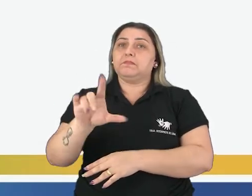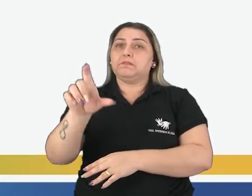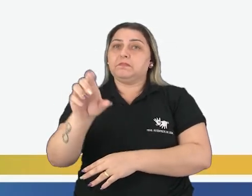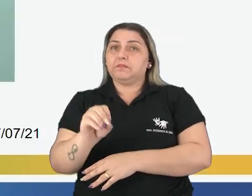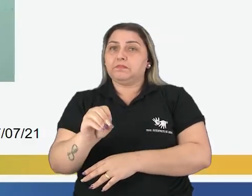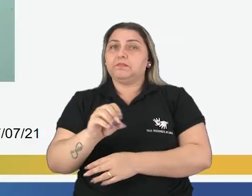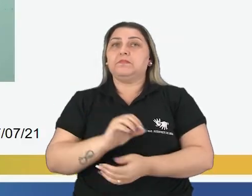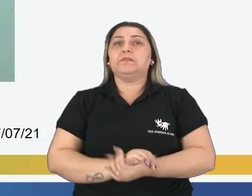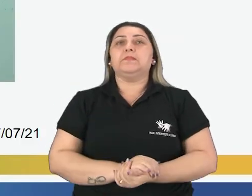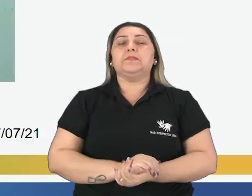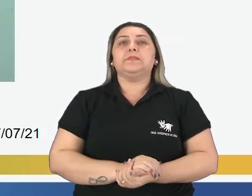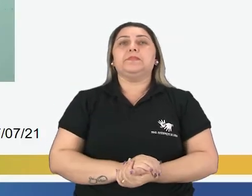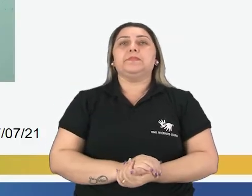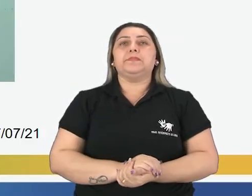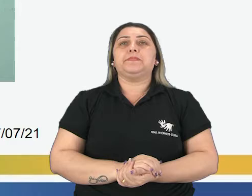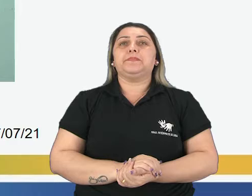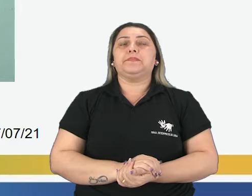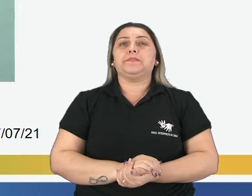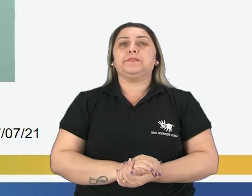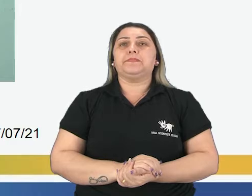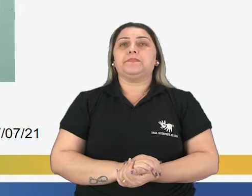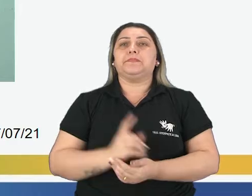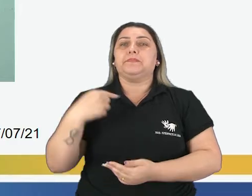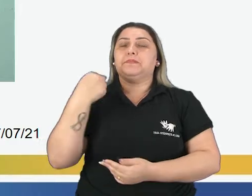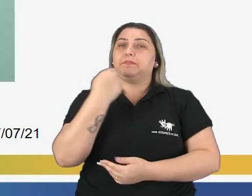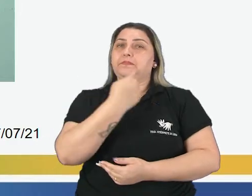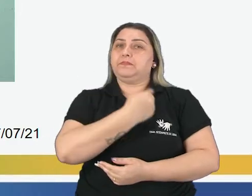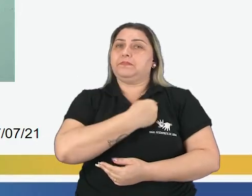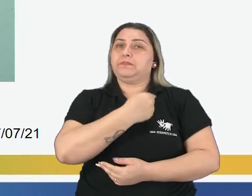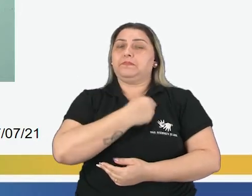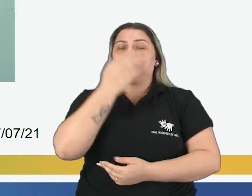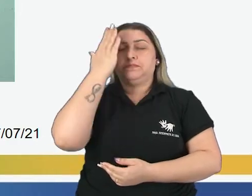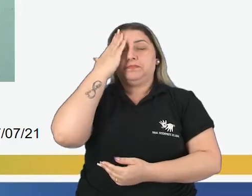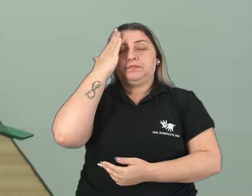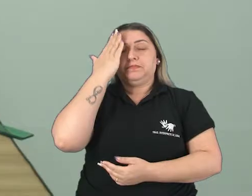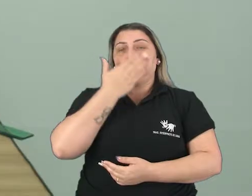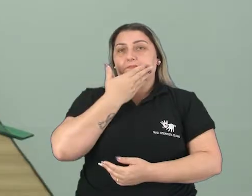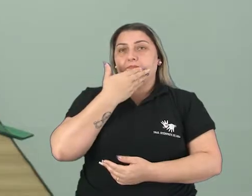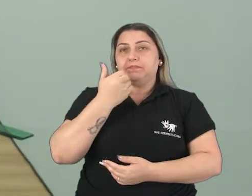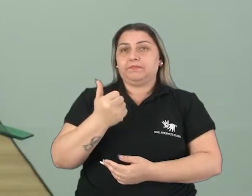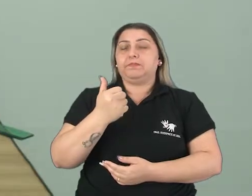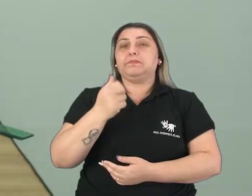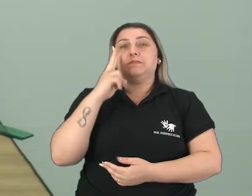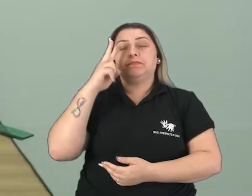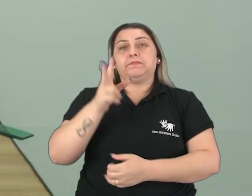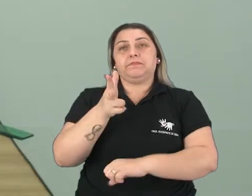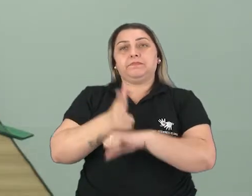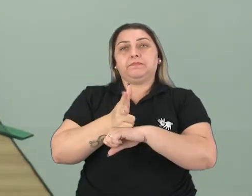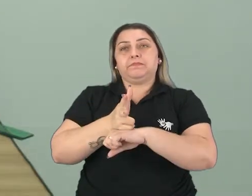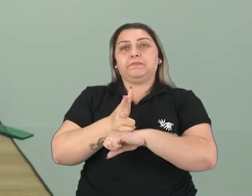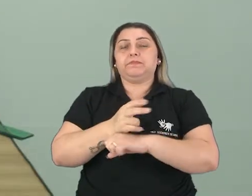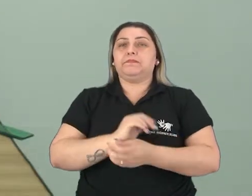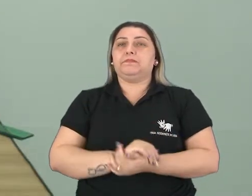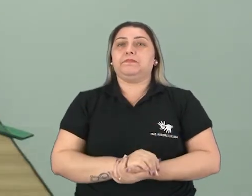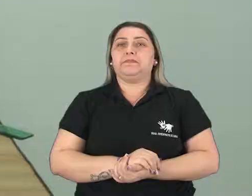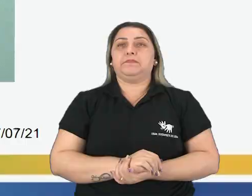resíduos. Para a gente entender um pouquinho melhor, vamos assistir um